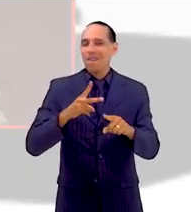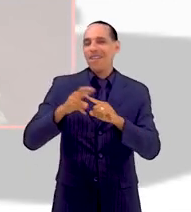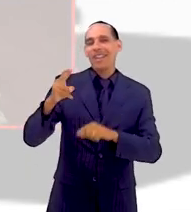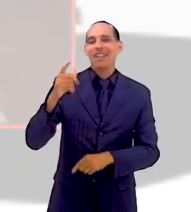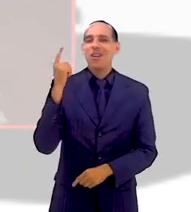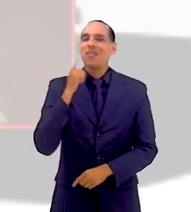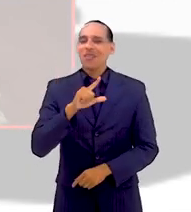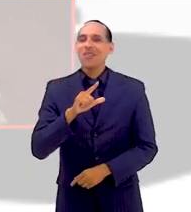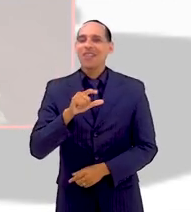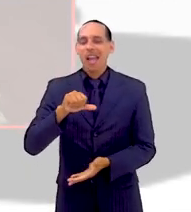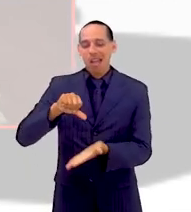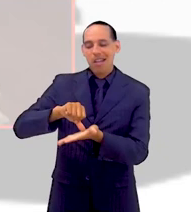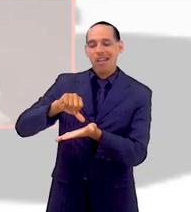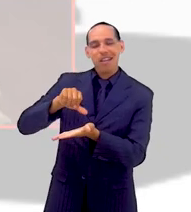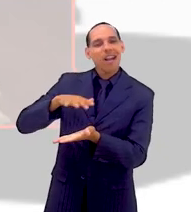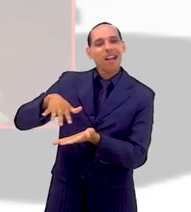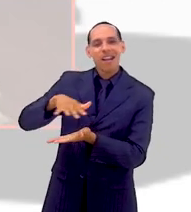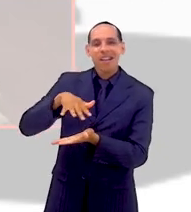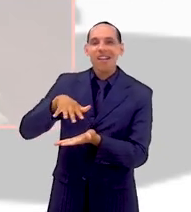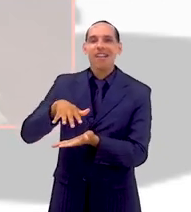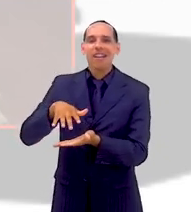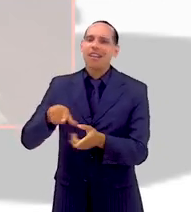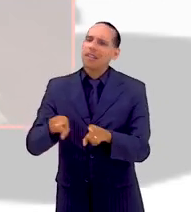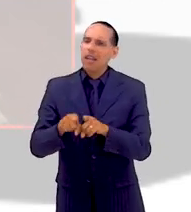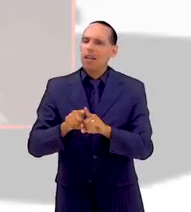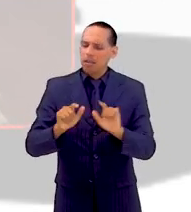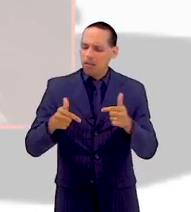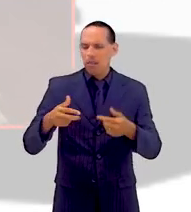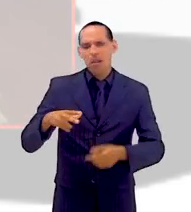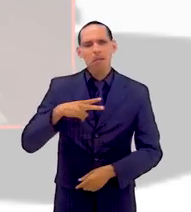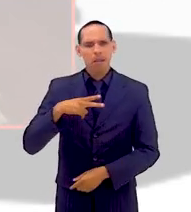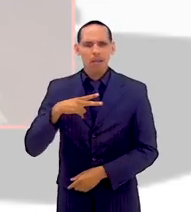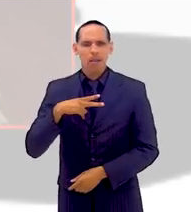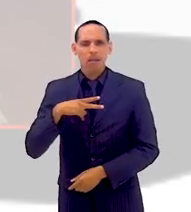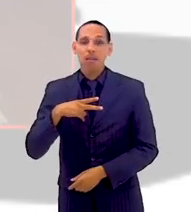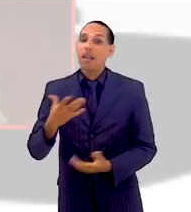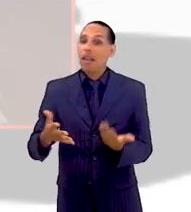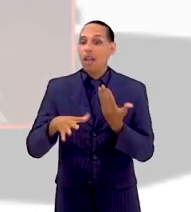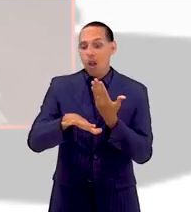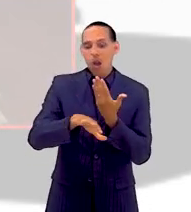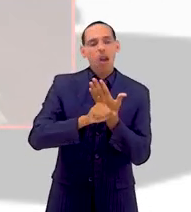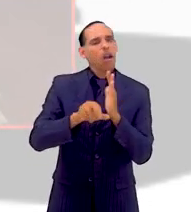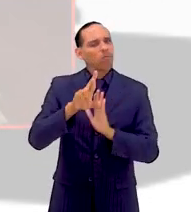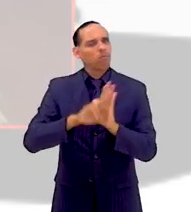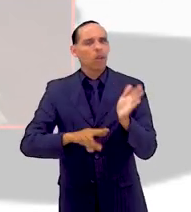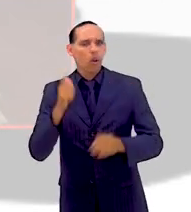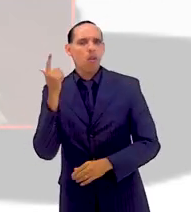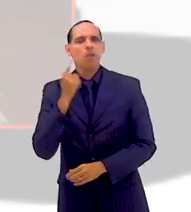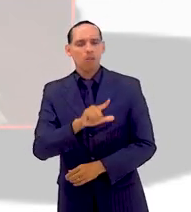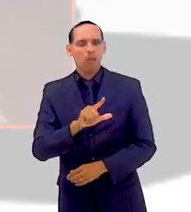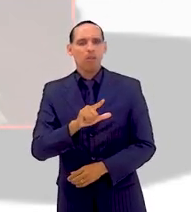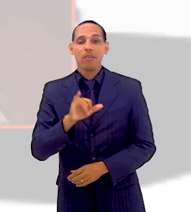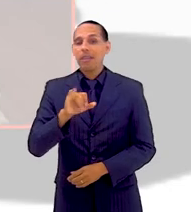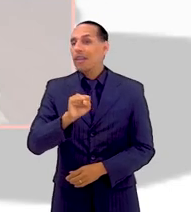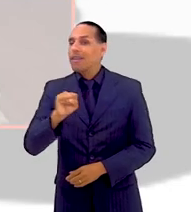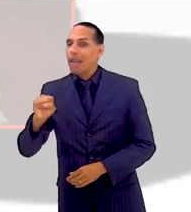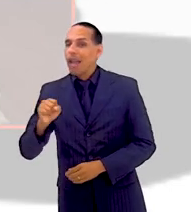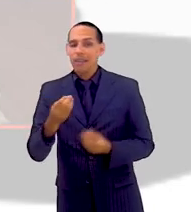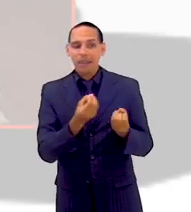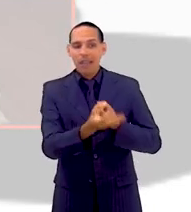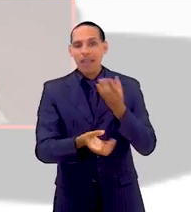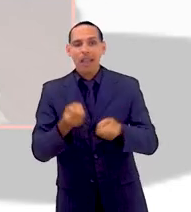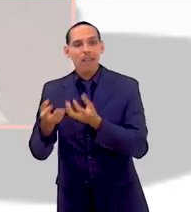vitoriosa do nosso segmento, propiciando toda a iniciativa privada e dando resultados concretos de ISS para as